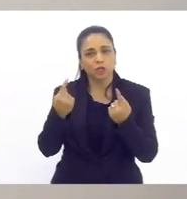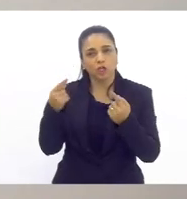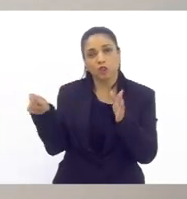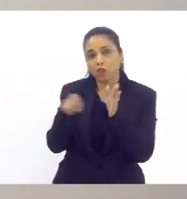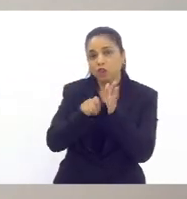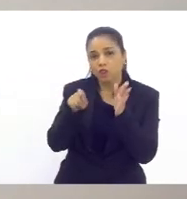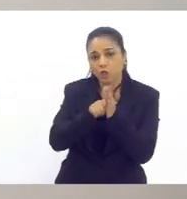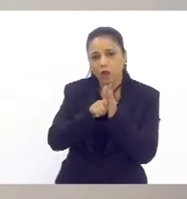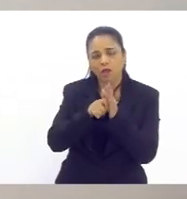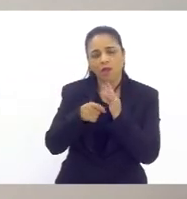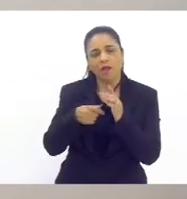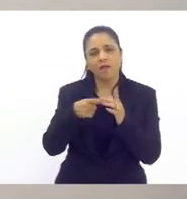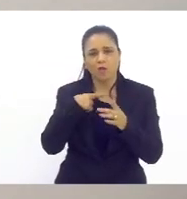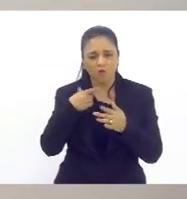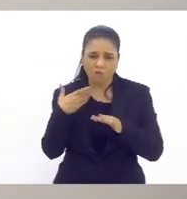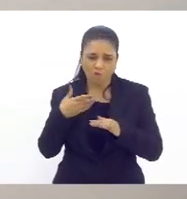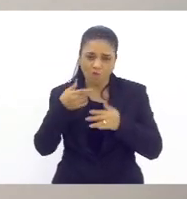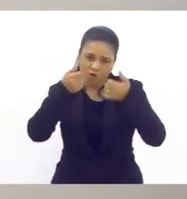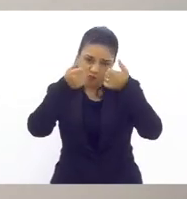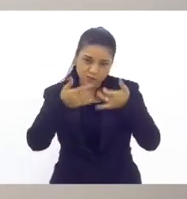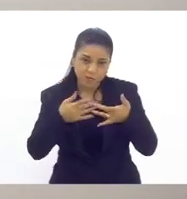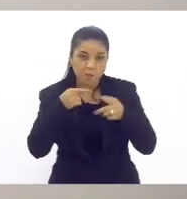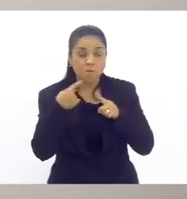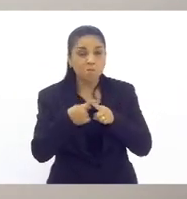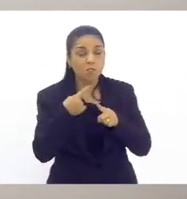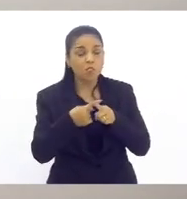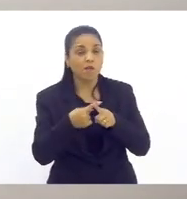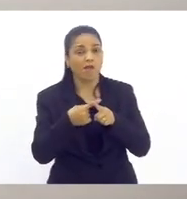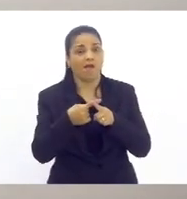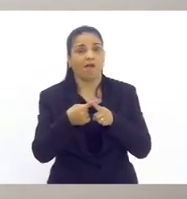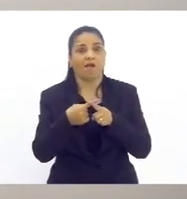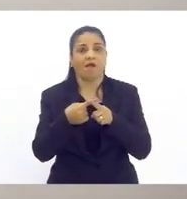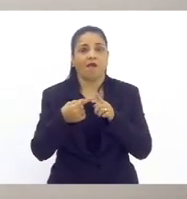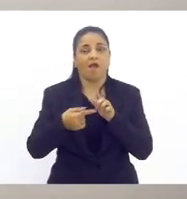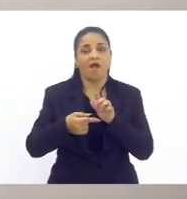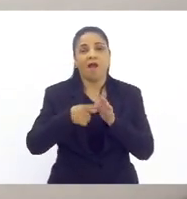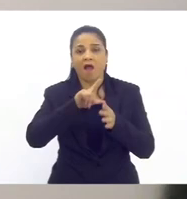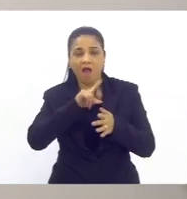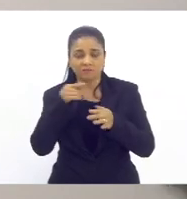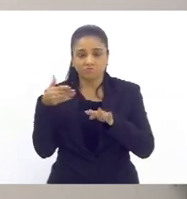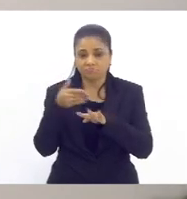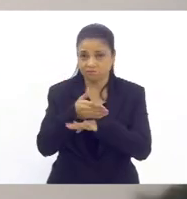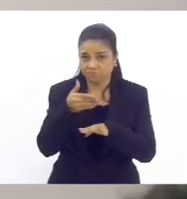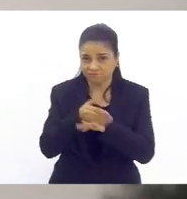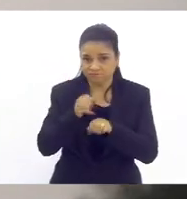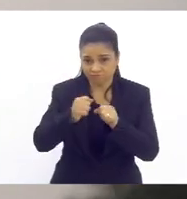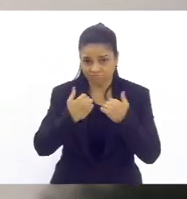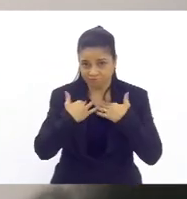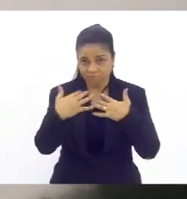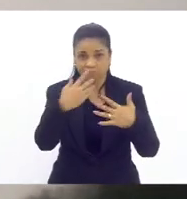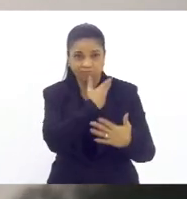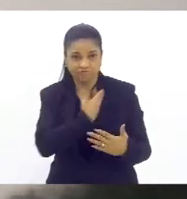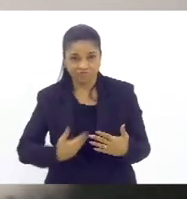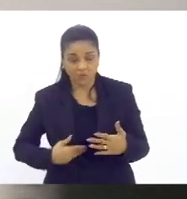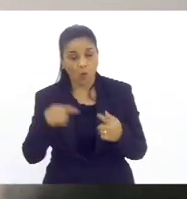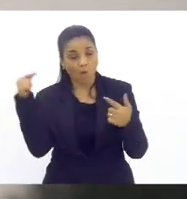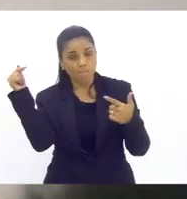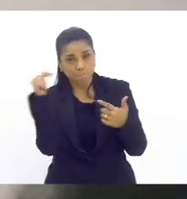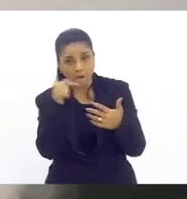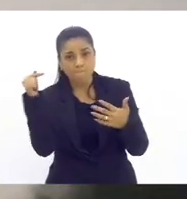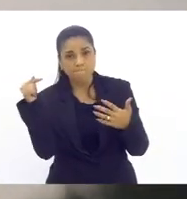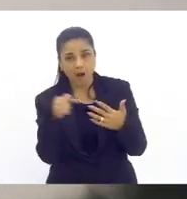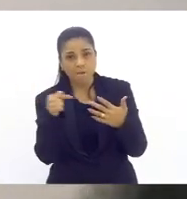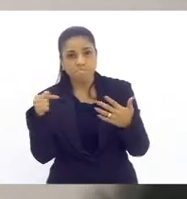audiências anteriores Porque na última que participei pontuei sobre uma plateia e uma mesa muito